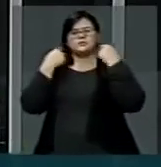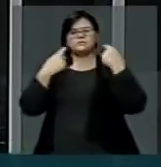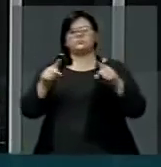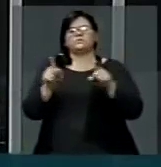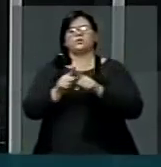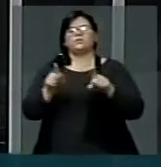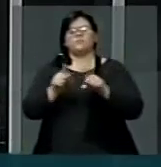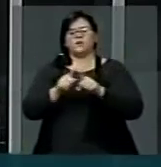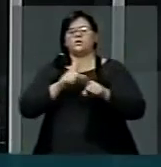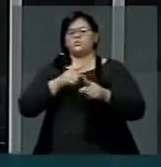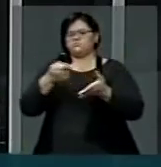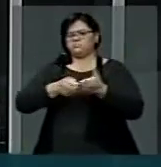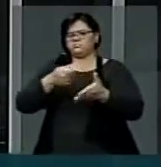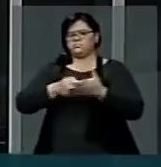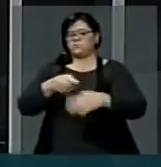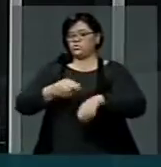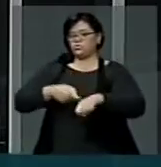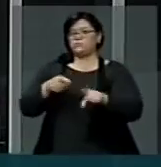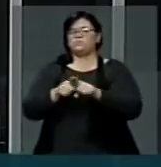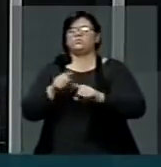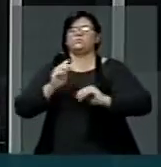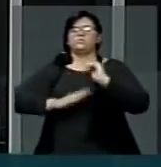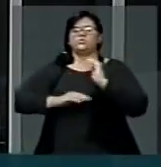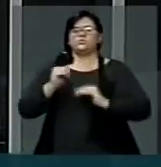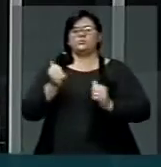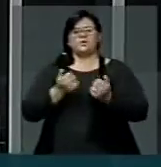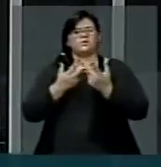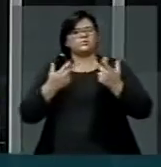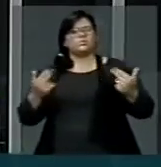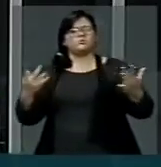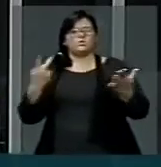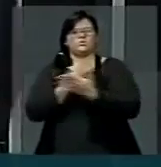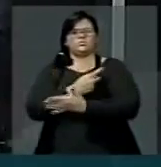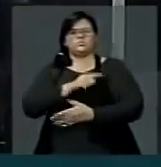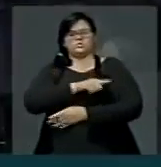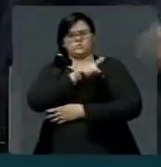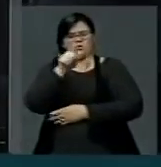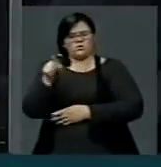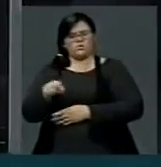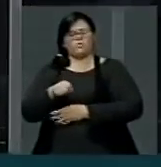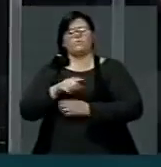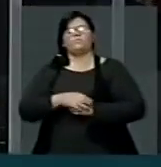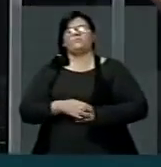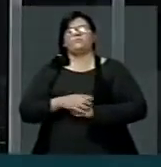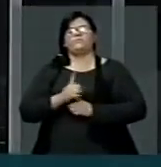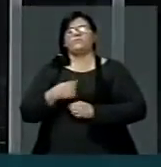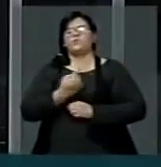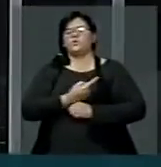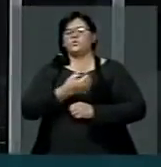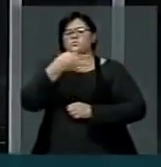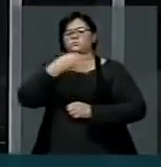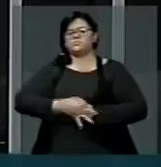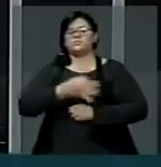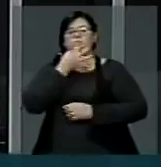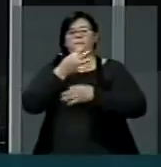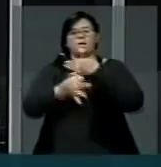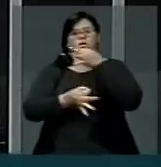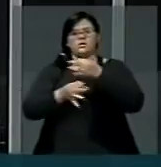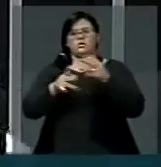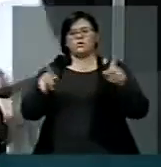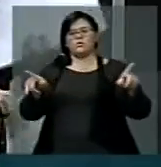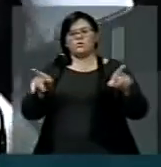muita determinação e dureza, sobretudo, marcar a posição nossa enquanto brasileiros e